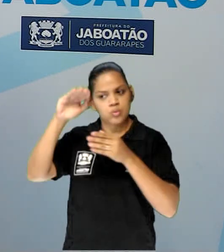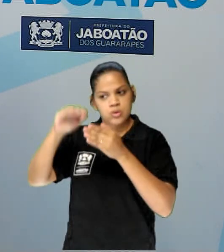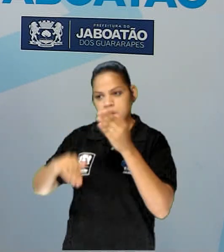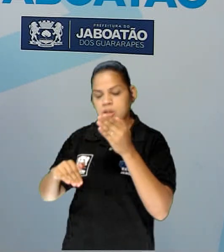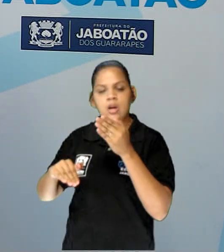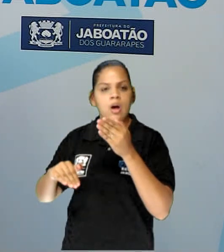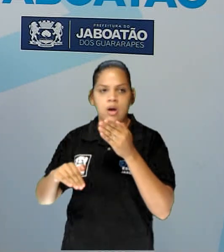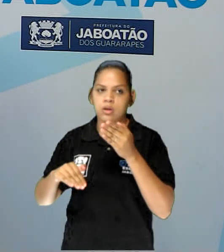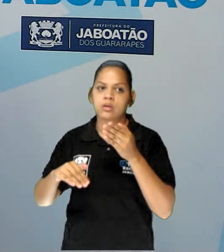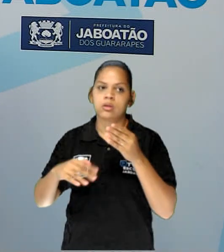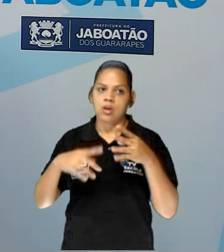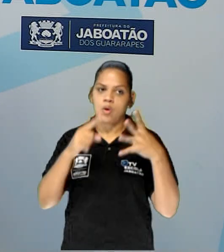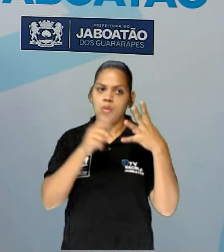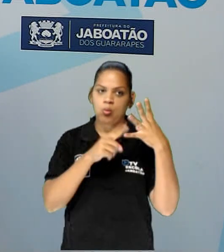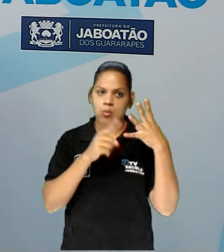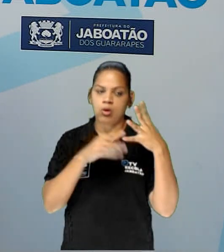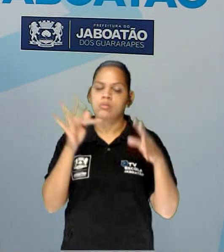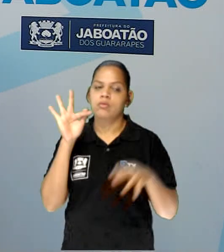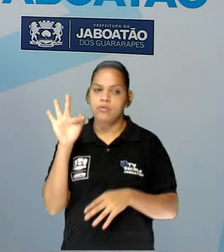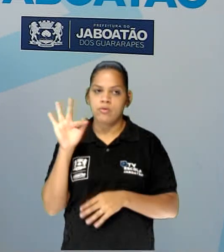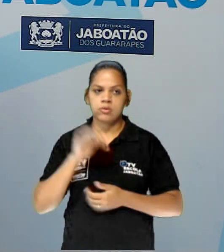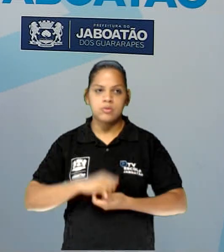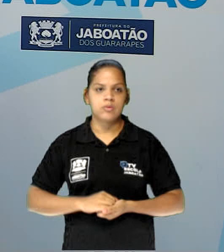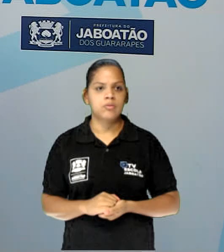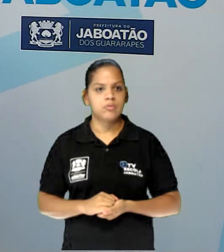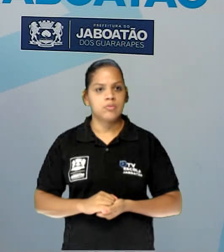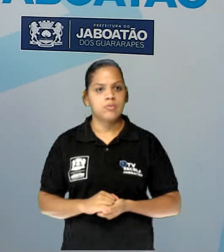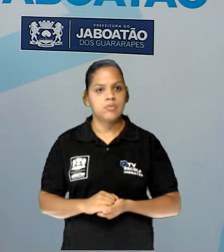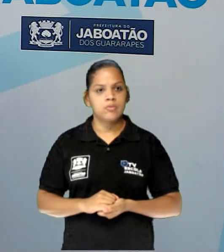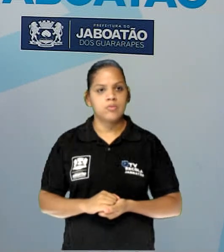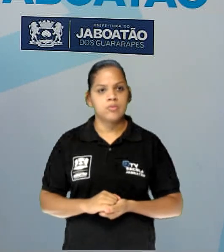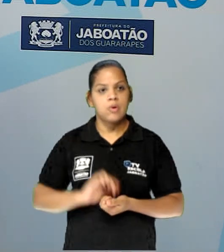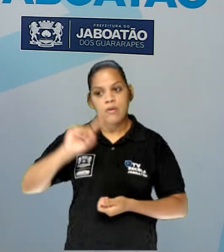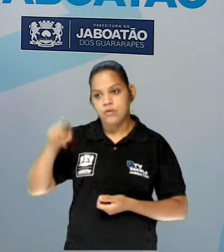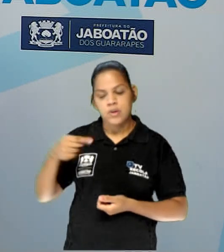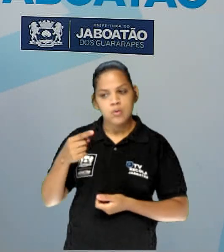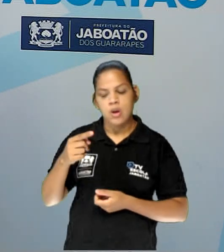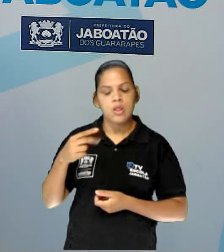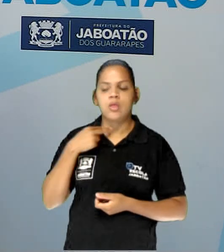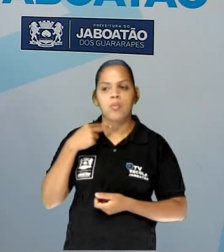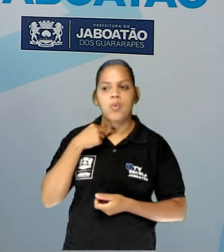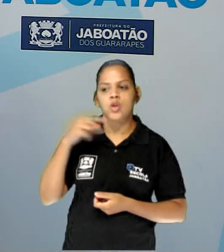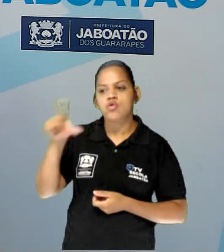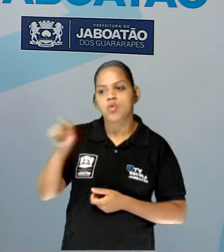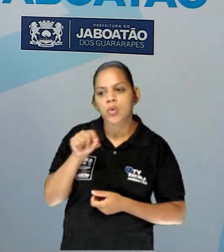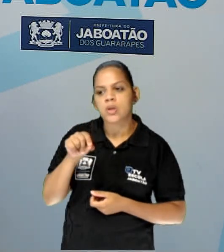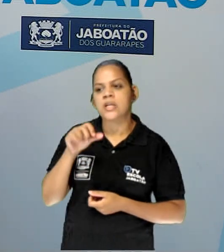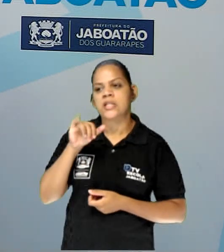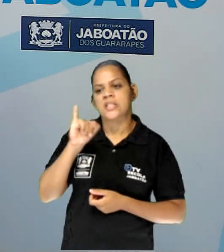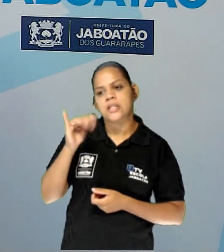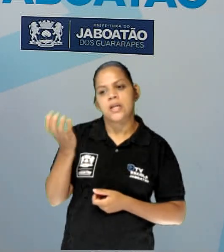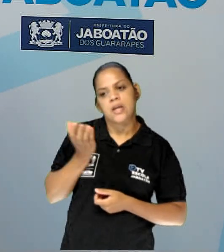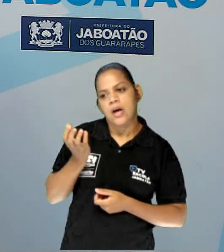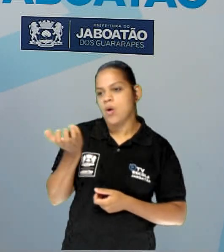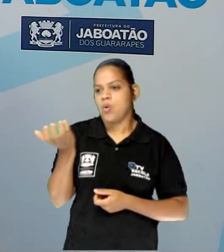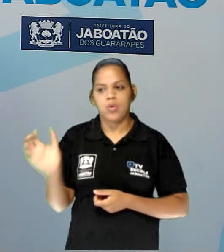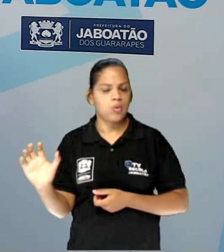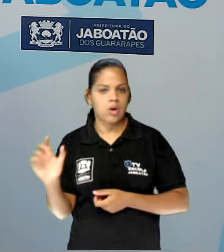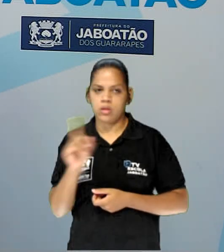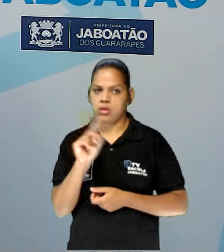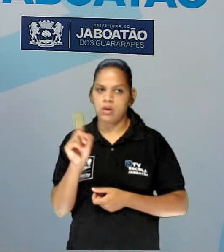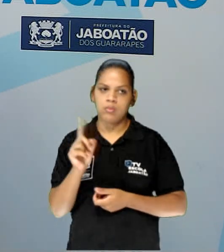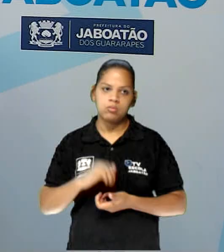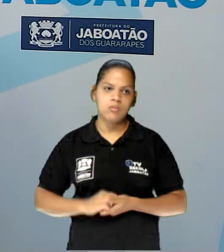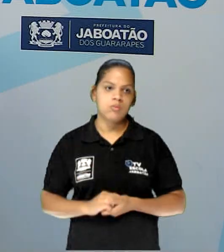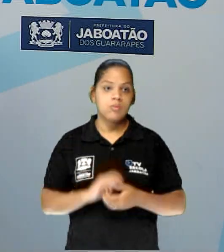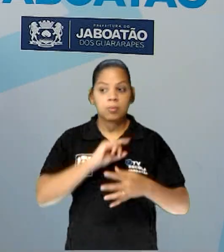isso esse item 4 ele é falso. A vírgula não é facultativa, neste caso ela é obrigatória. Vamos avaliar agora, por